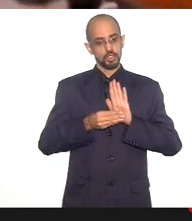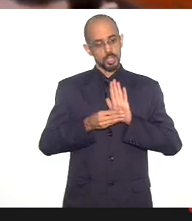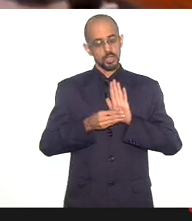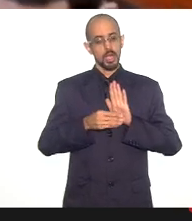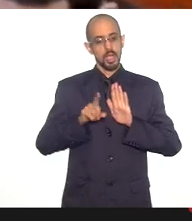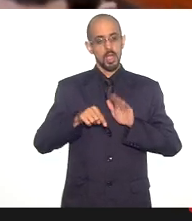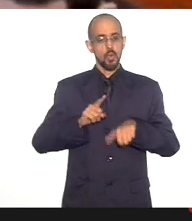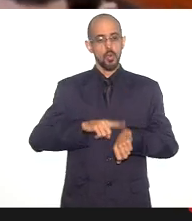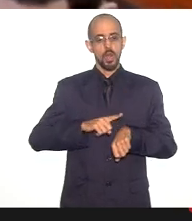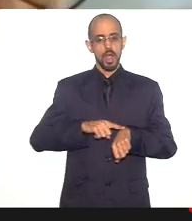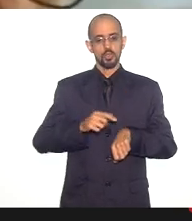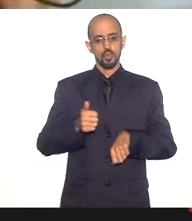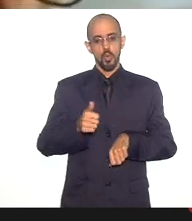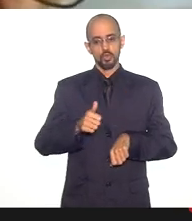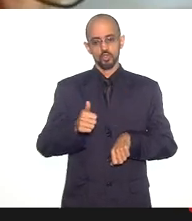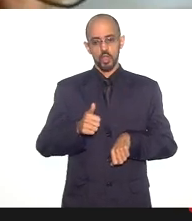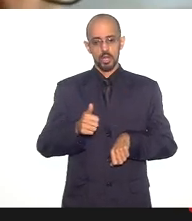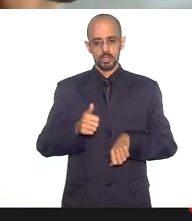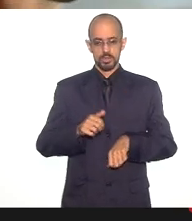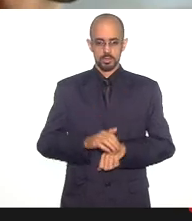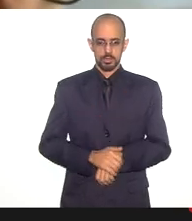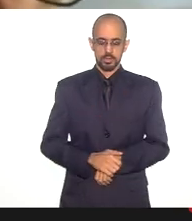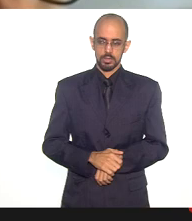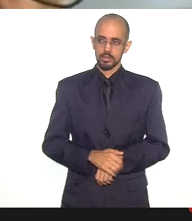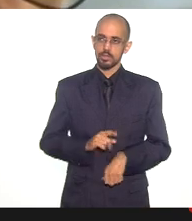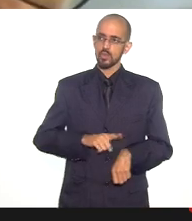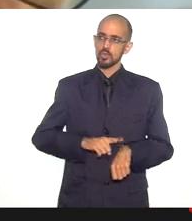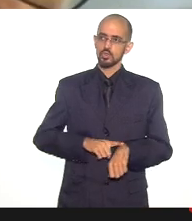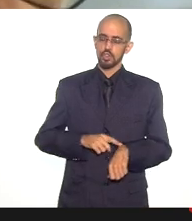né? Eu vou falar com o secretário, então.